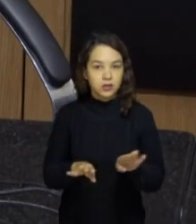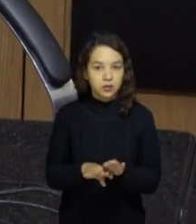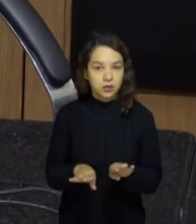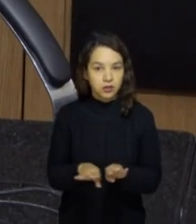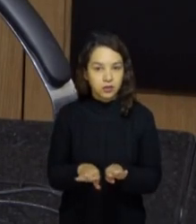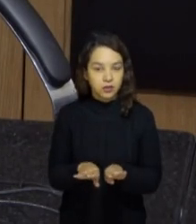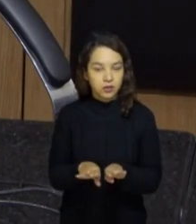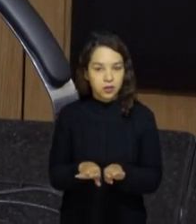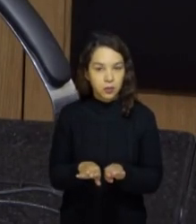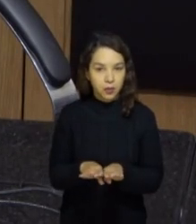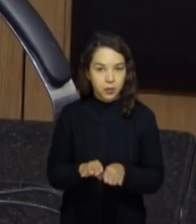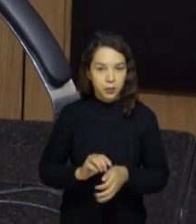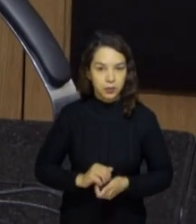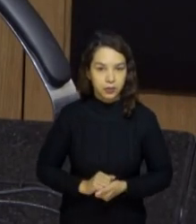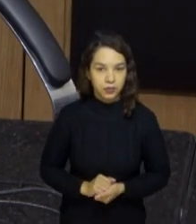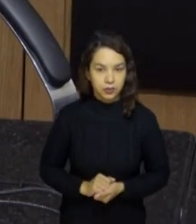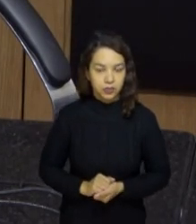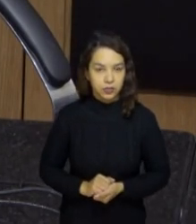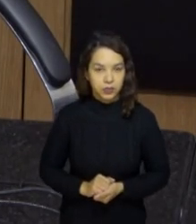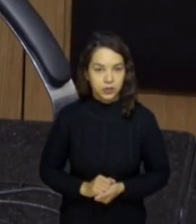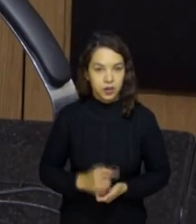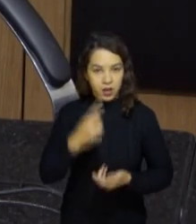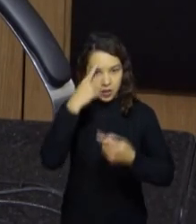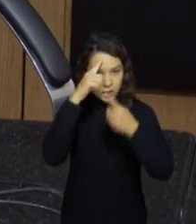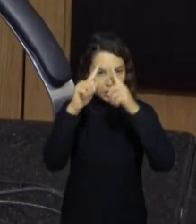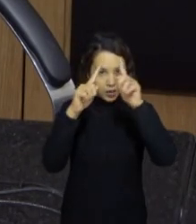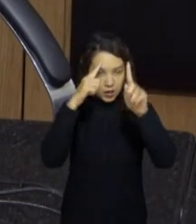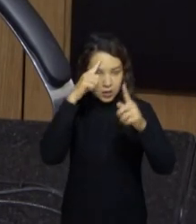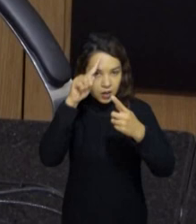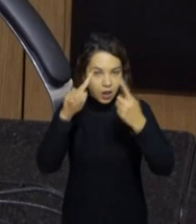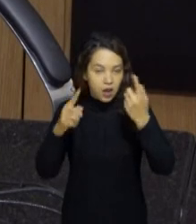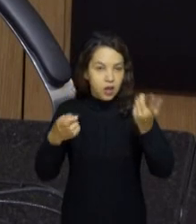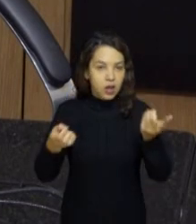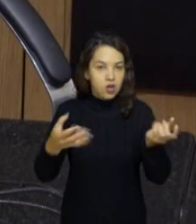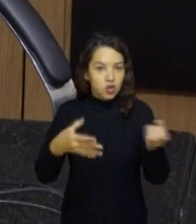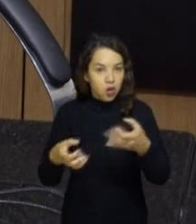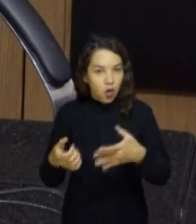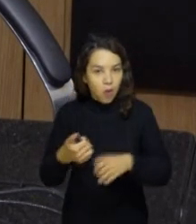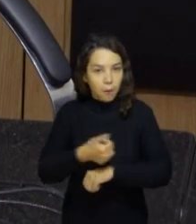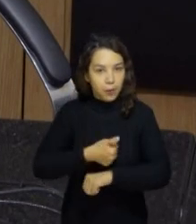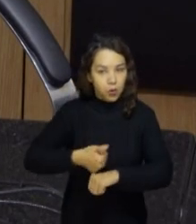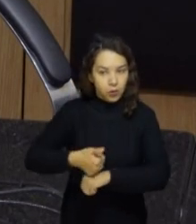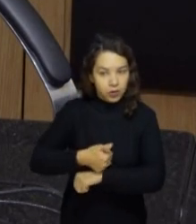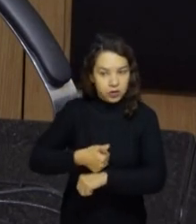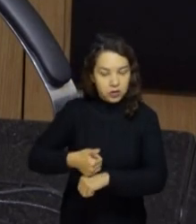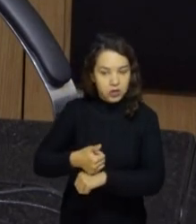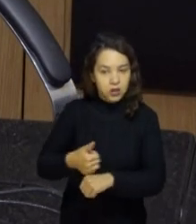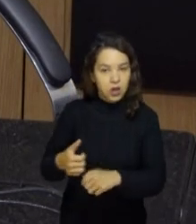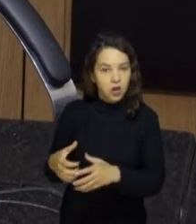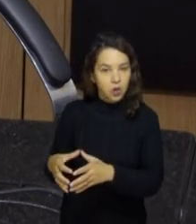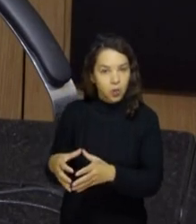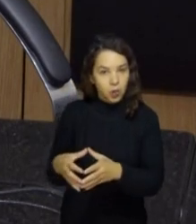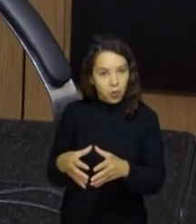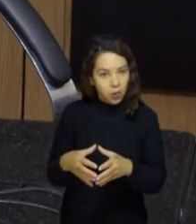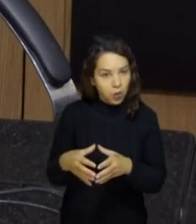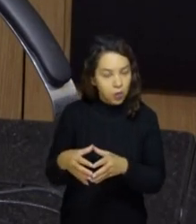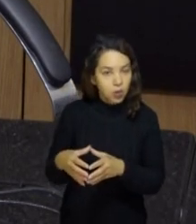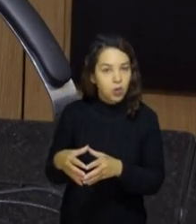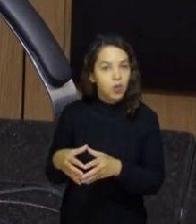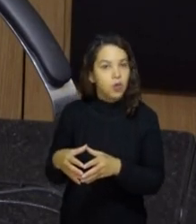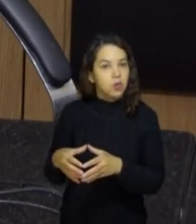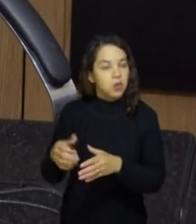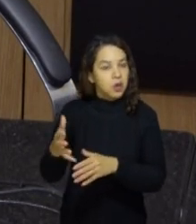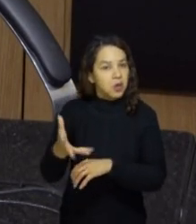através da criatividade, através de profissionais gabaritados,